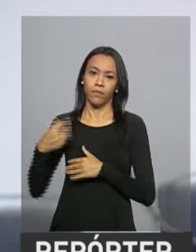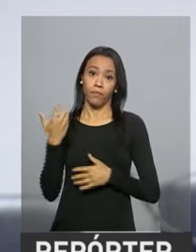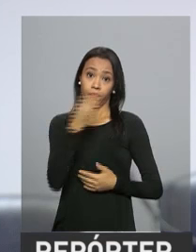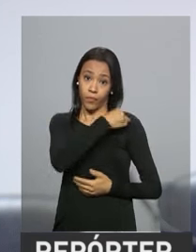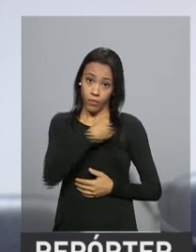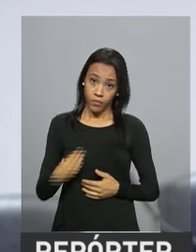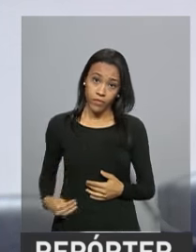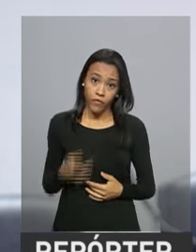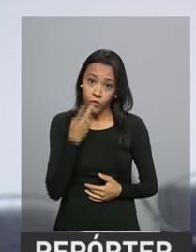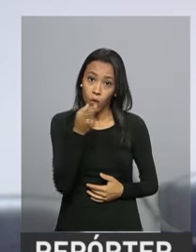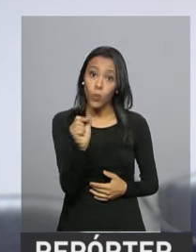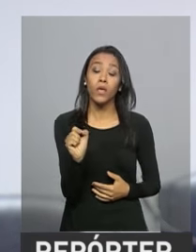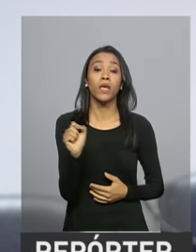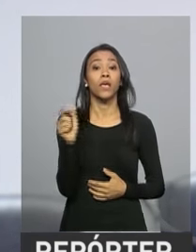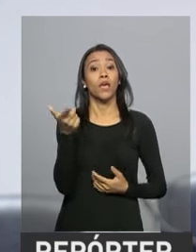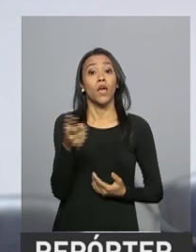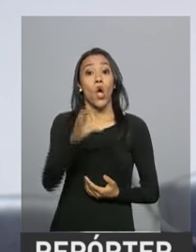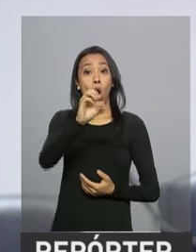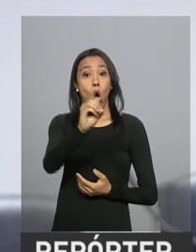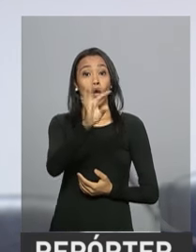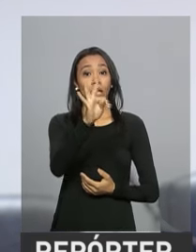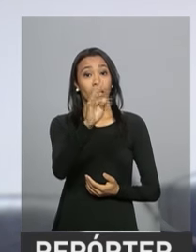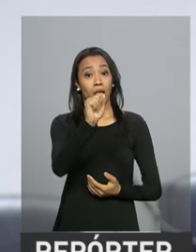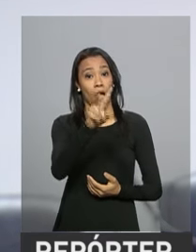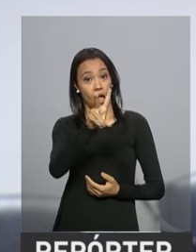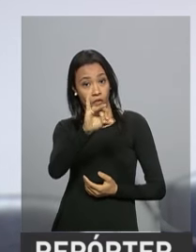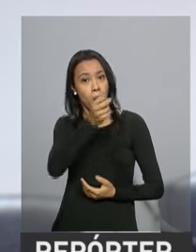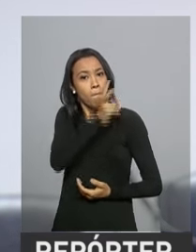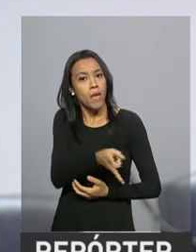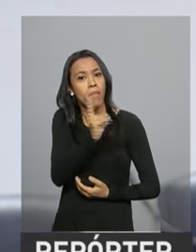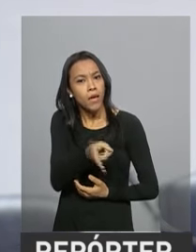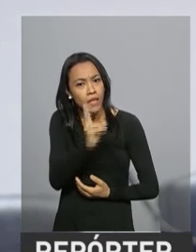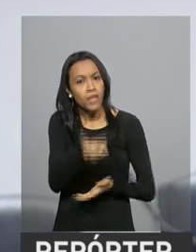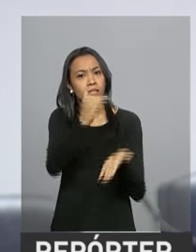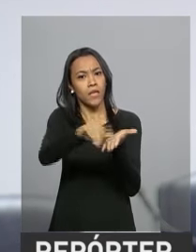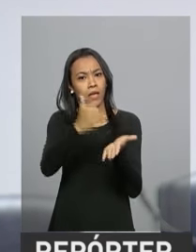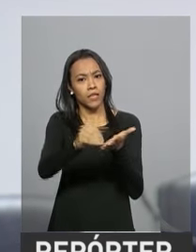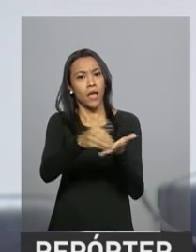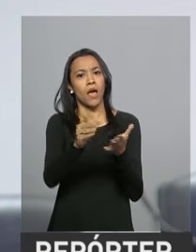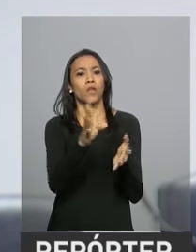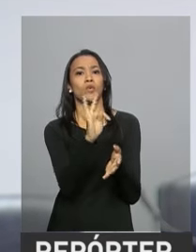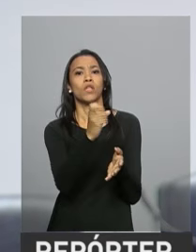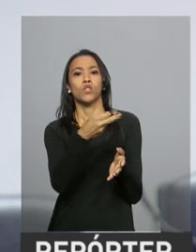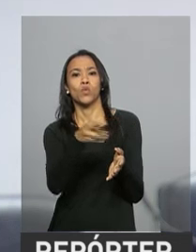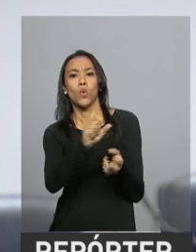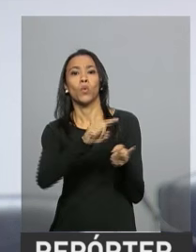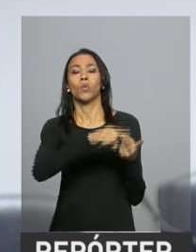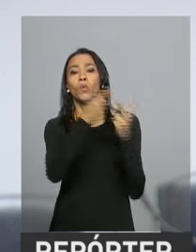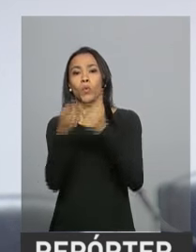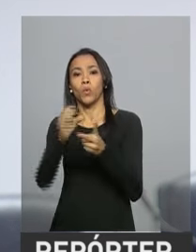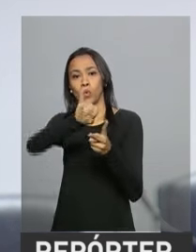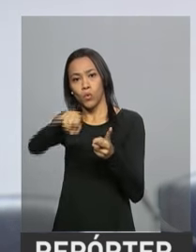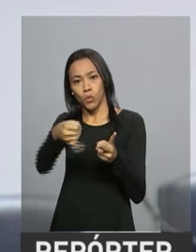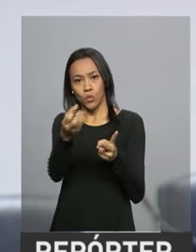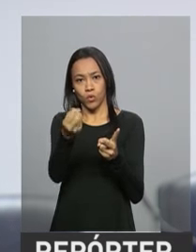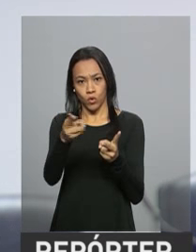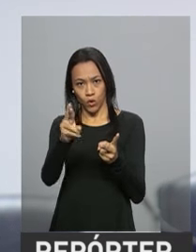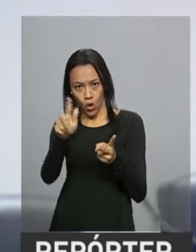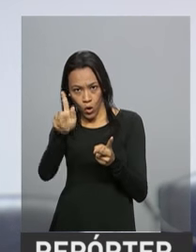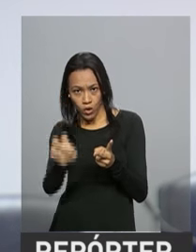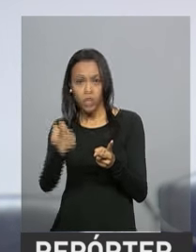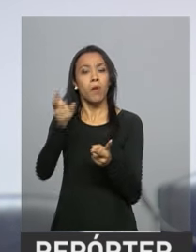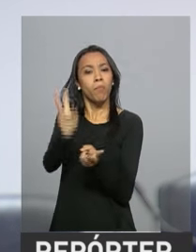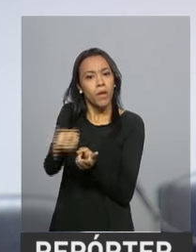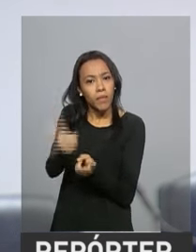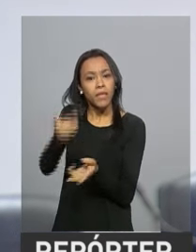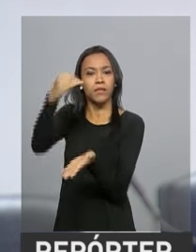disse ainda que Otávio Ladeira permanece por enquanto como Secretário do Tesouro e Jorge Rachid também permanece na